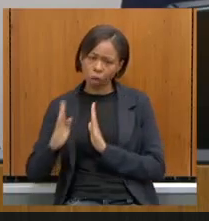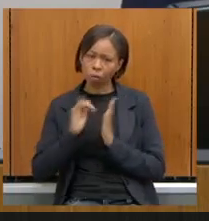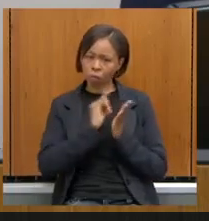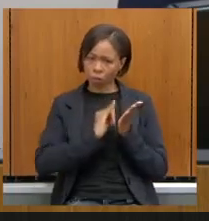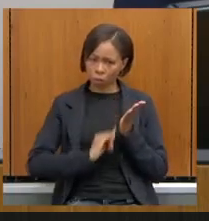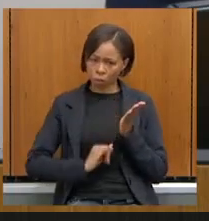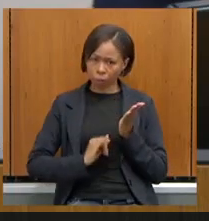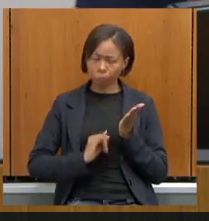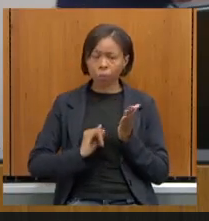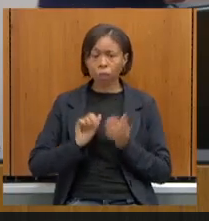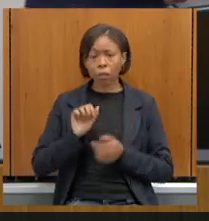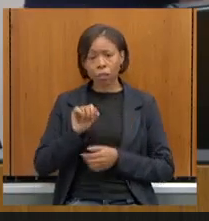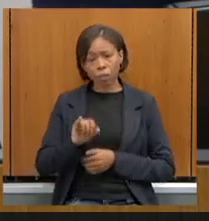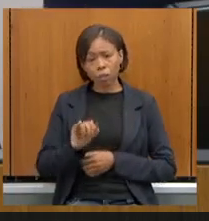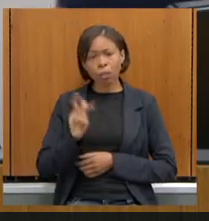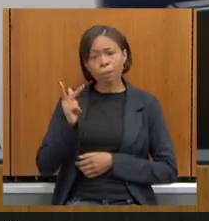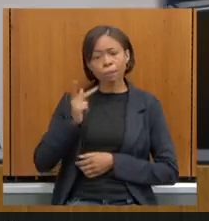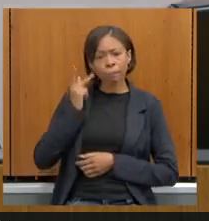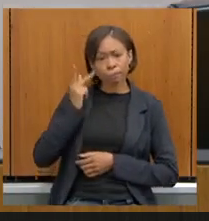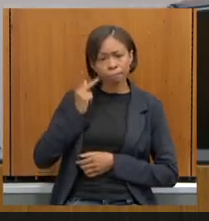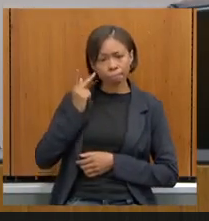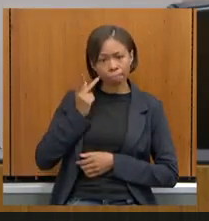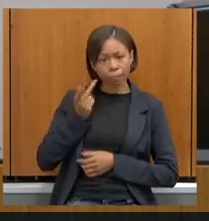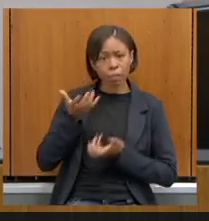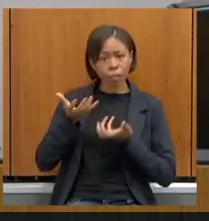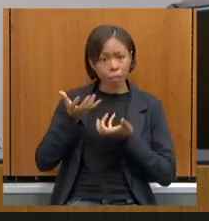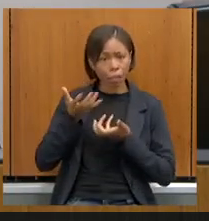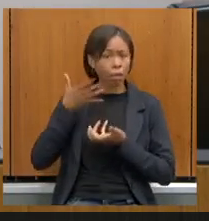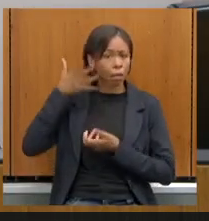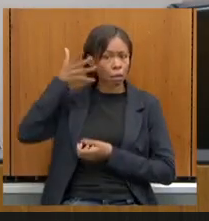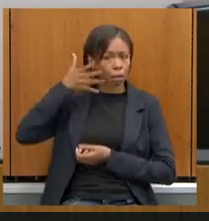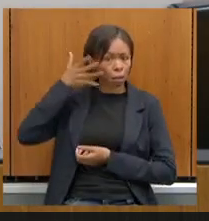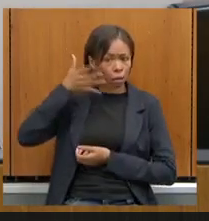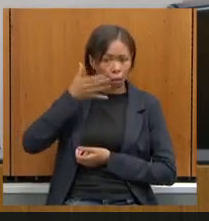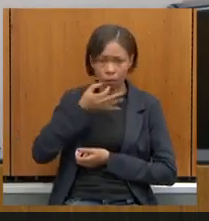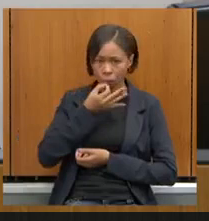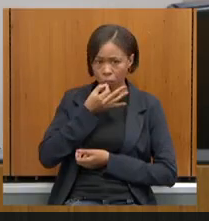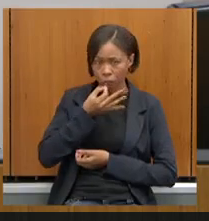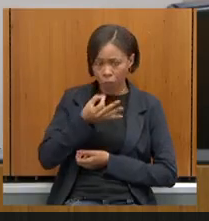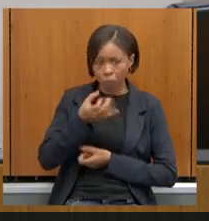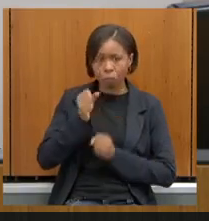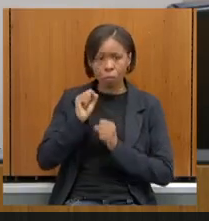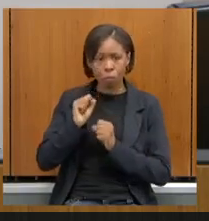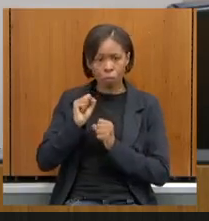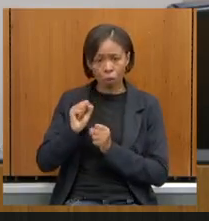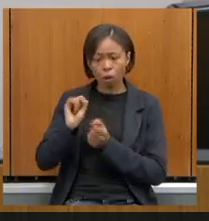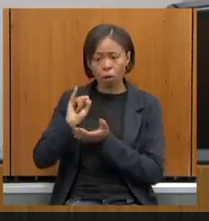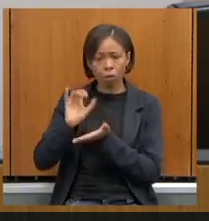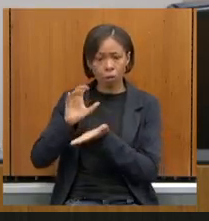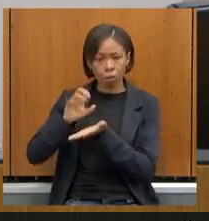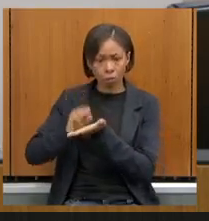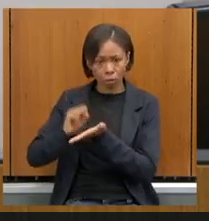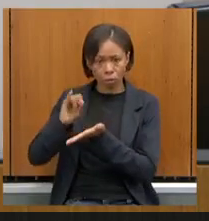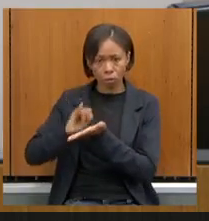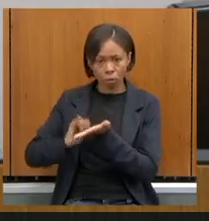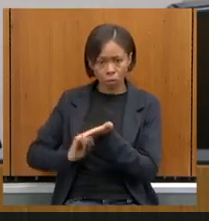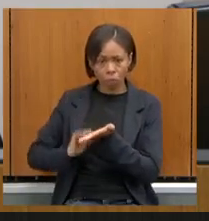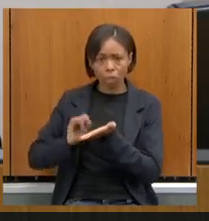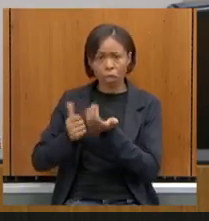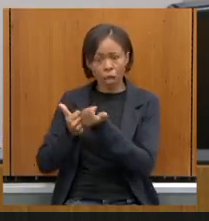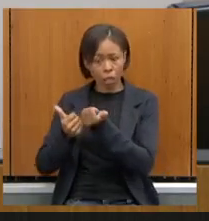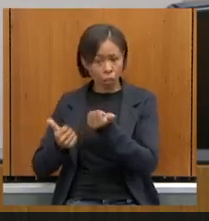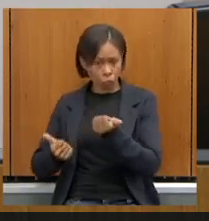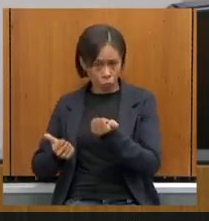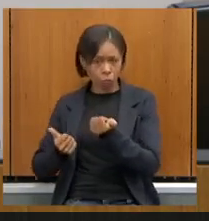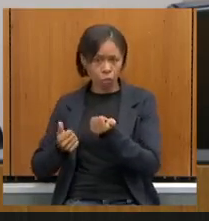desejarem fazer o uso da palavra podem se inscrever pessoalmente junto à assessoria da comissão ou através do chat